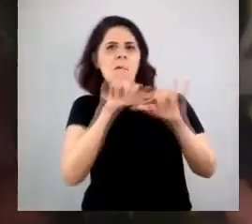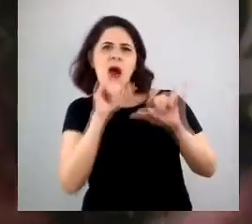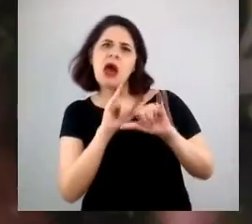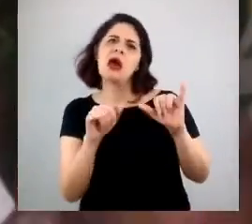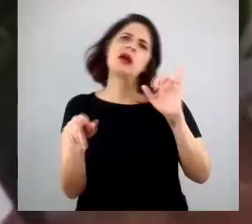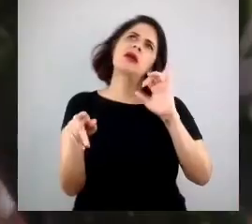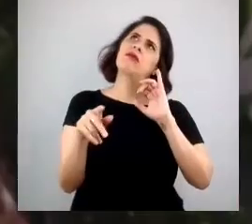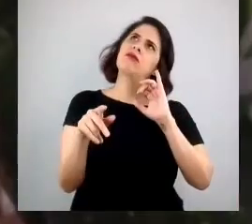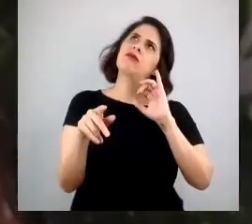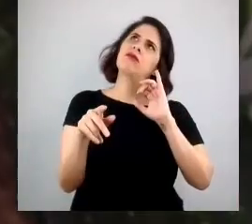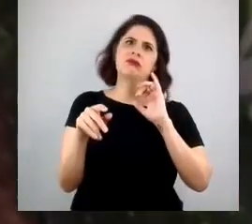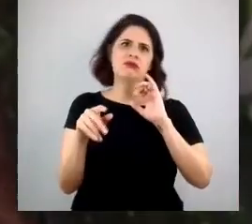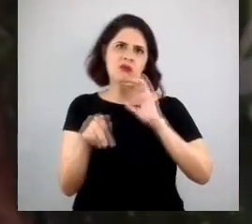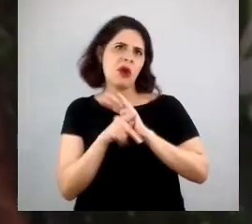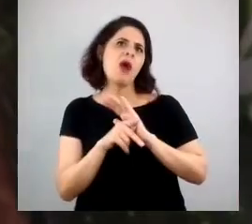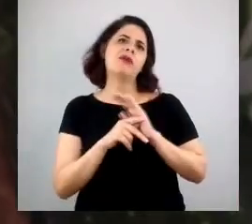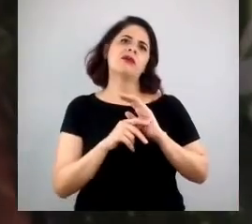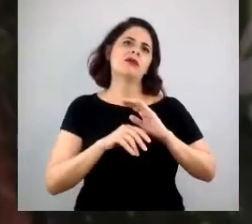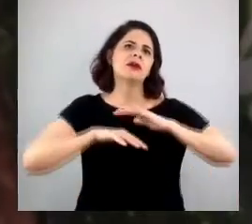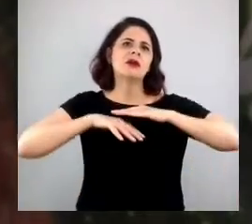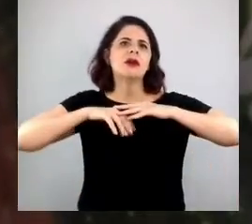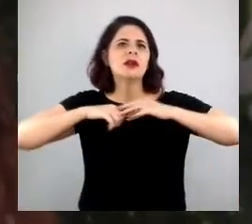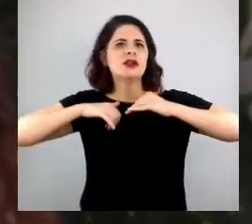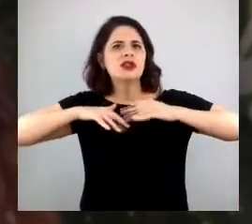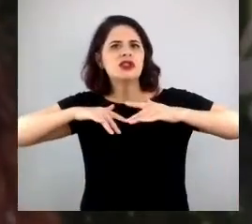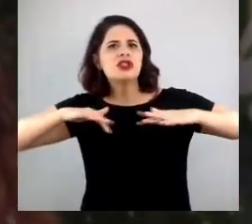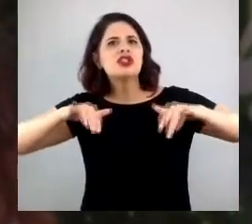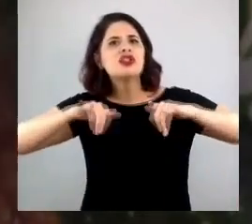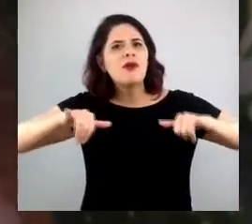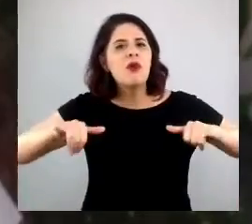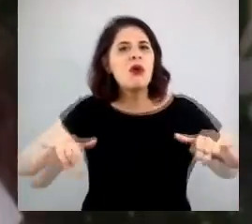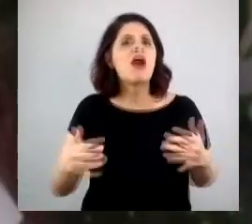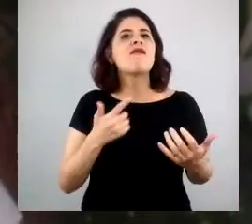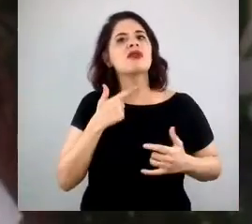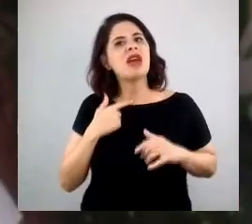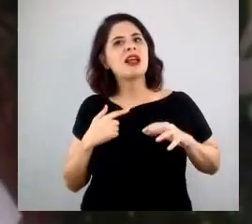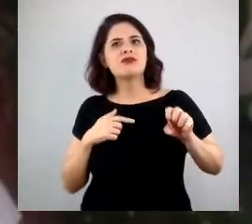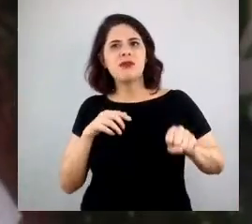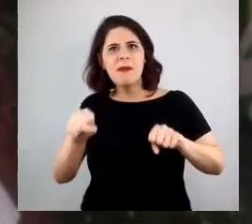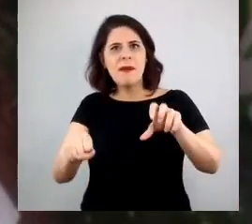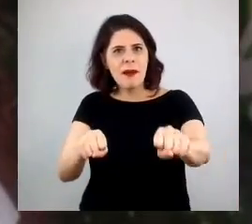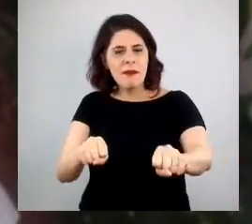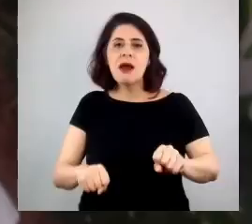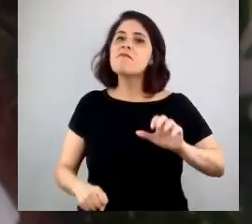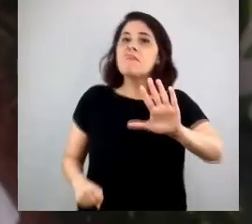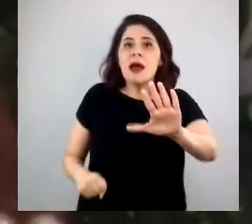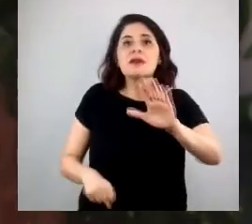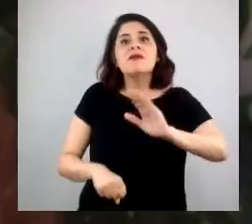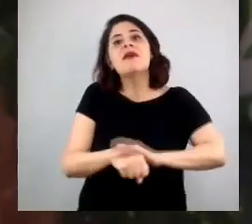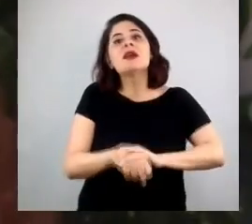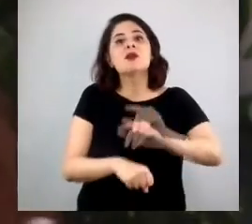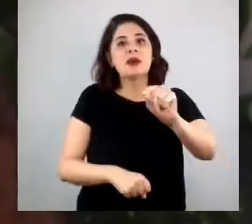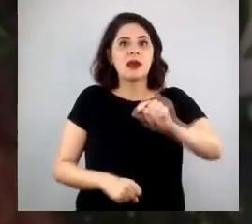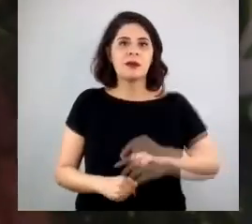você, enfim, entrar em determinado espaço e olhar para um lado, olhar para o